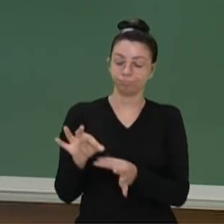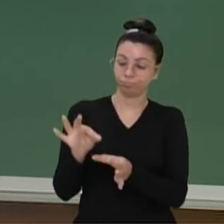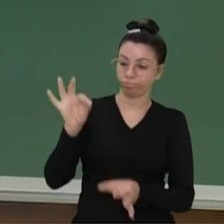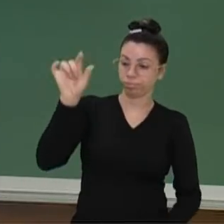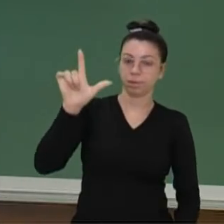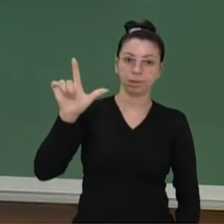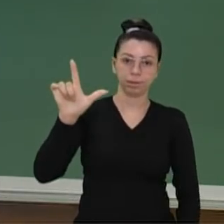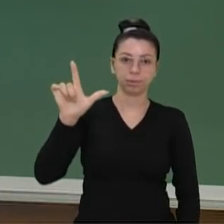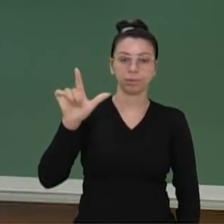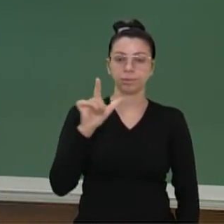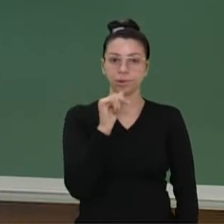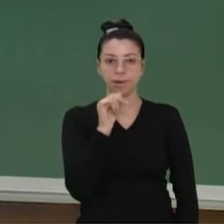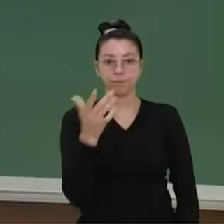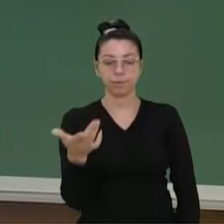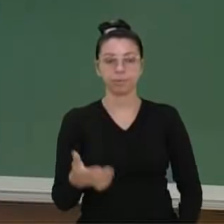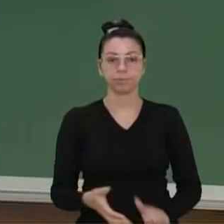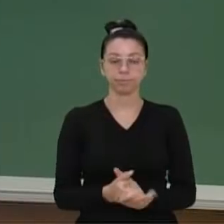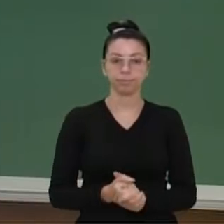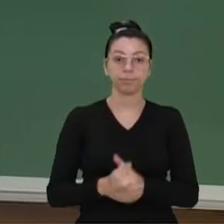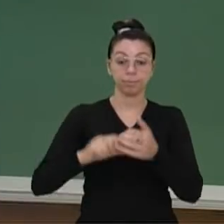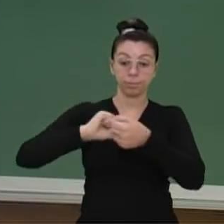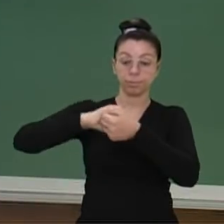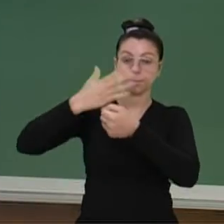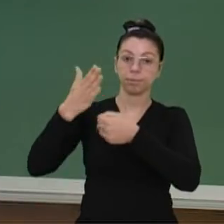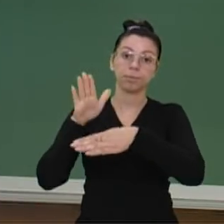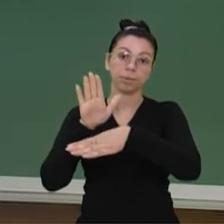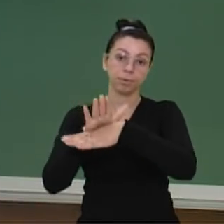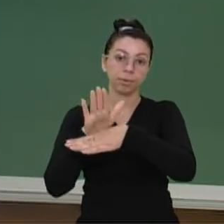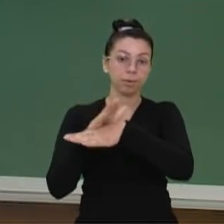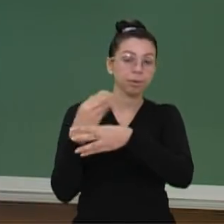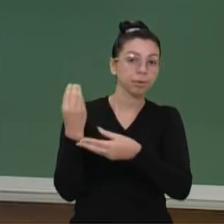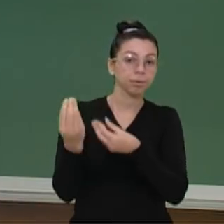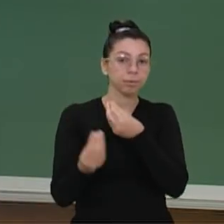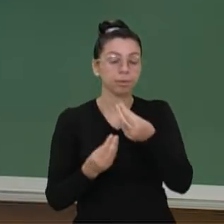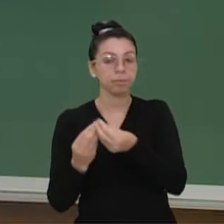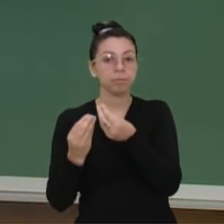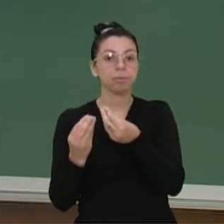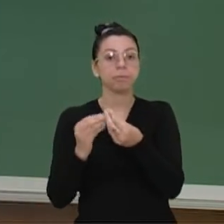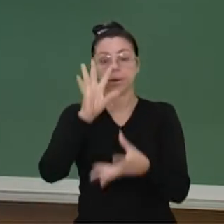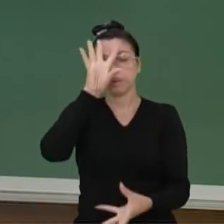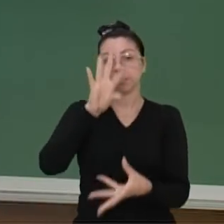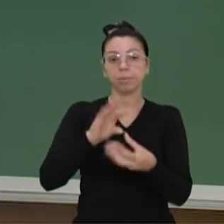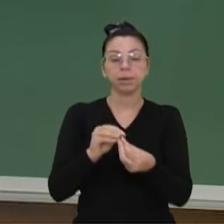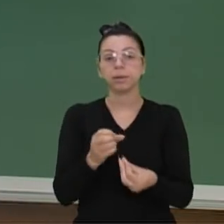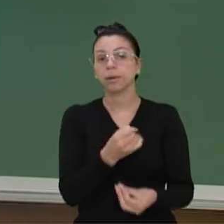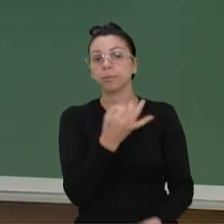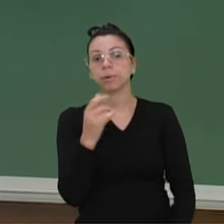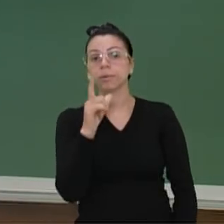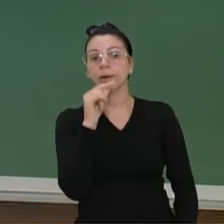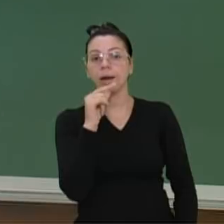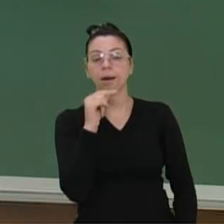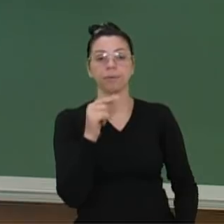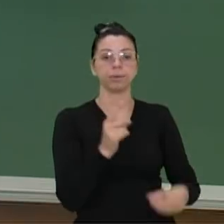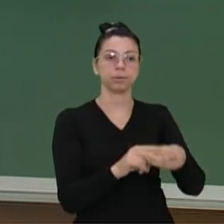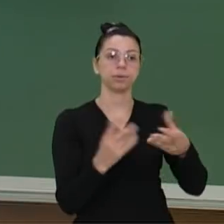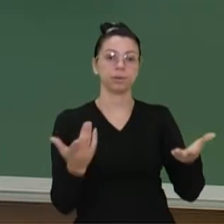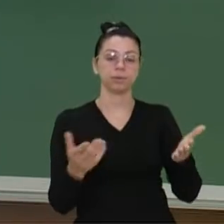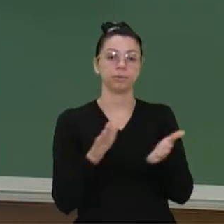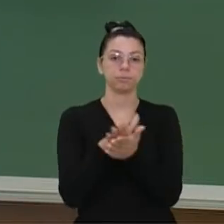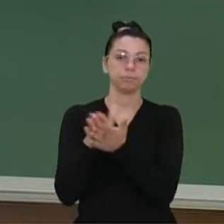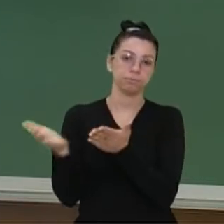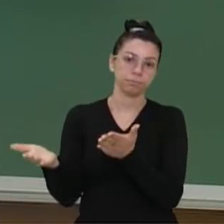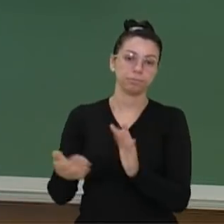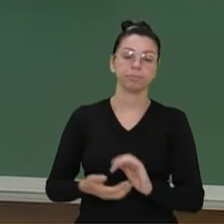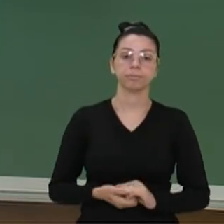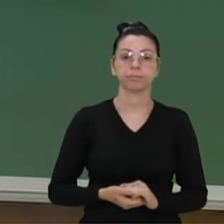Isso. Equação exponencial ajudando a gente, entender o consumo de água. Exercício 3,